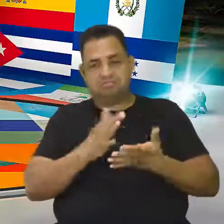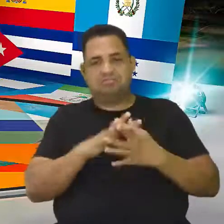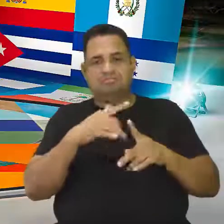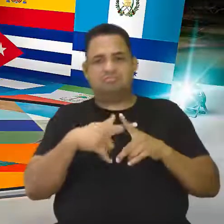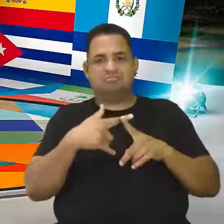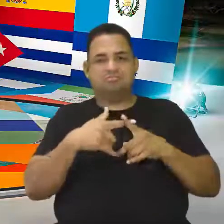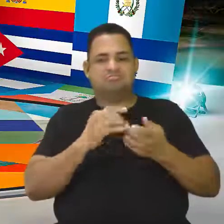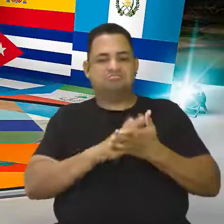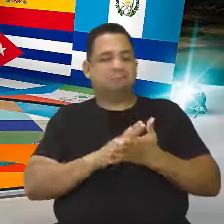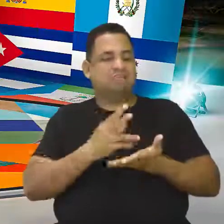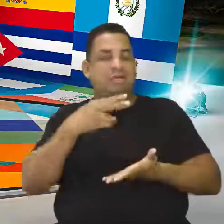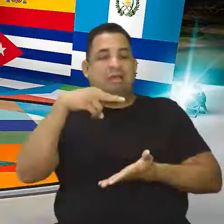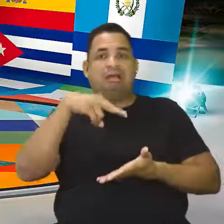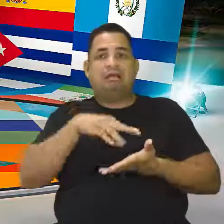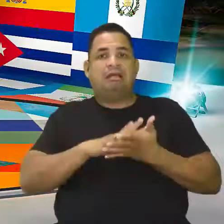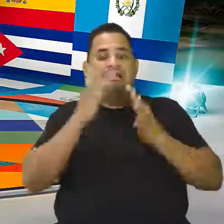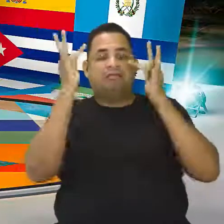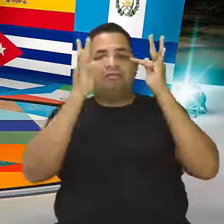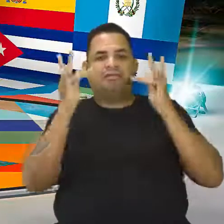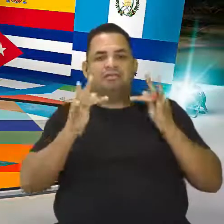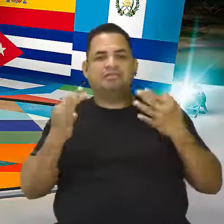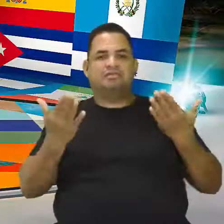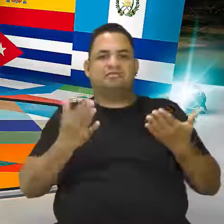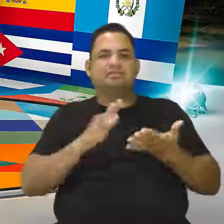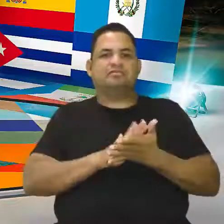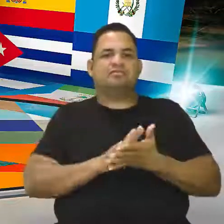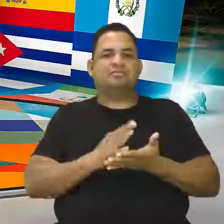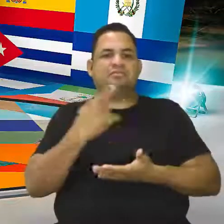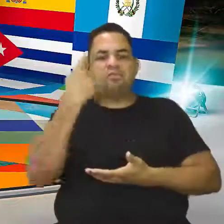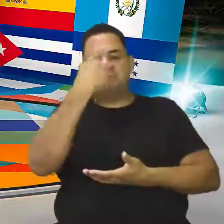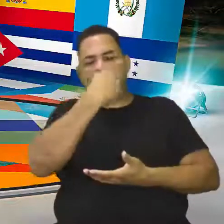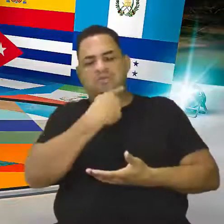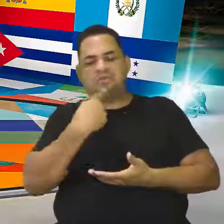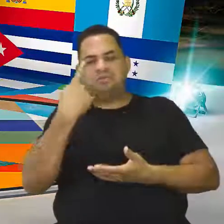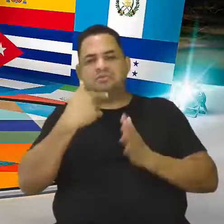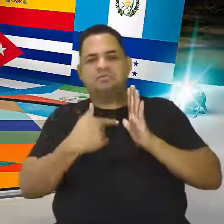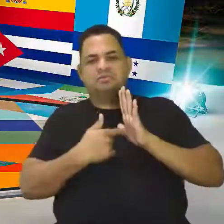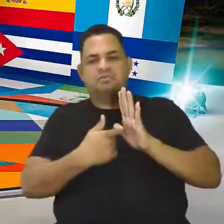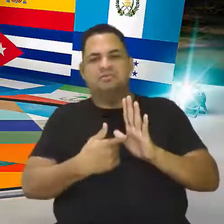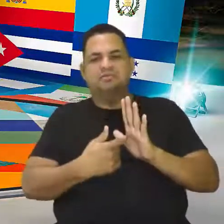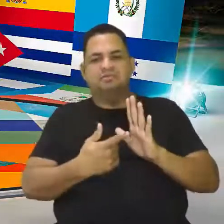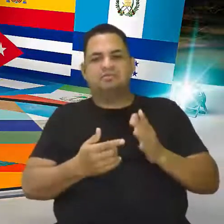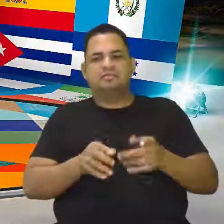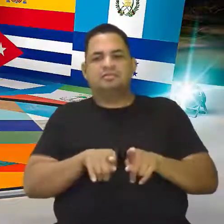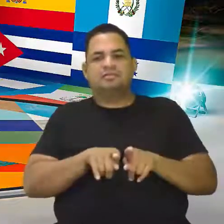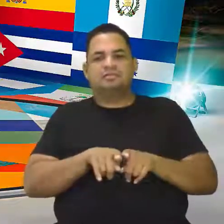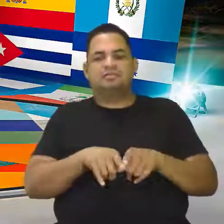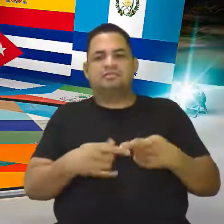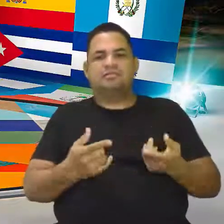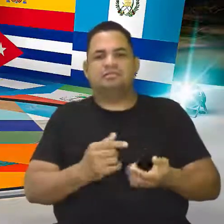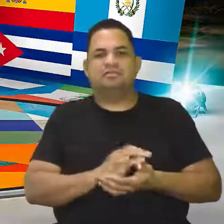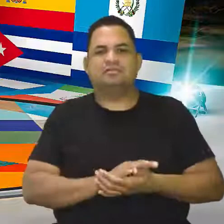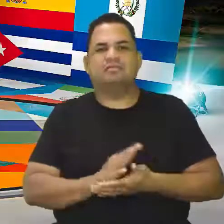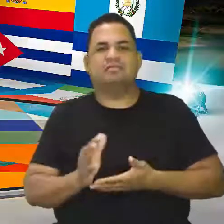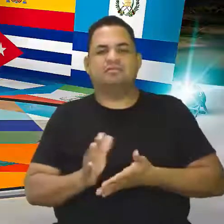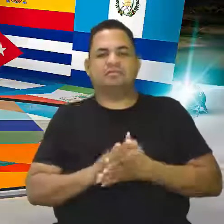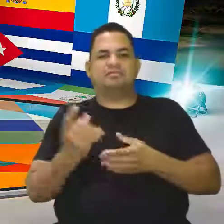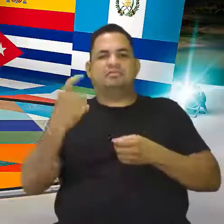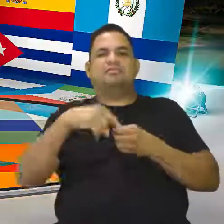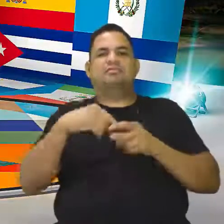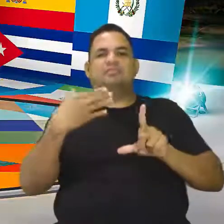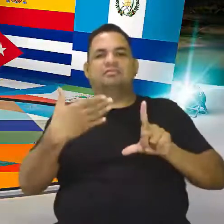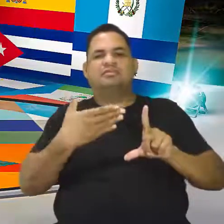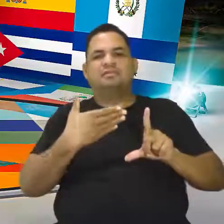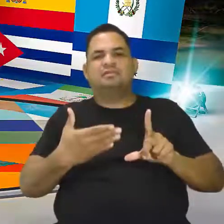a pessoa não tá feliz, ela tá mais ali. E o rosto dele também vai indicar, né? Isso mesmo. Então, vamos voltar pro nosso